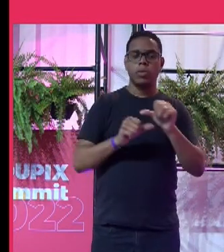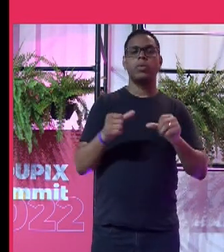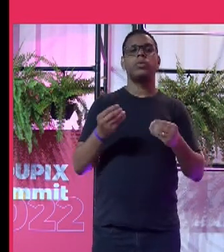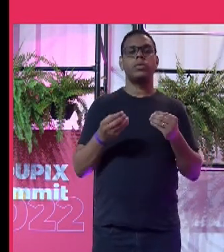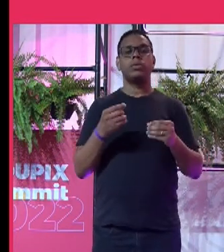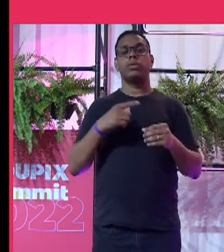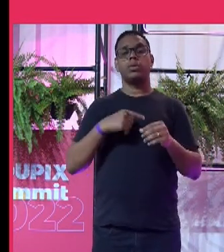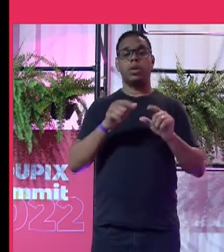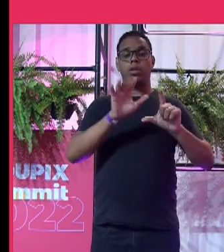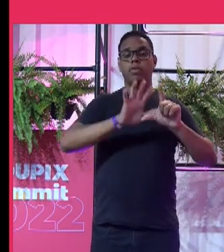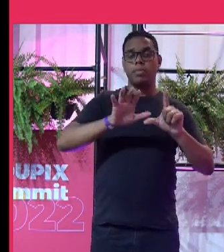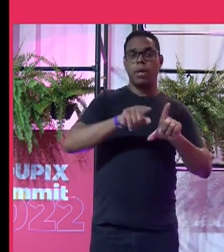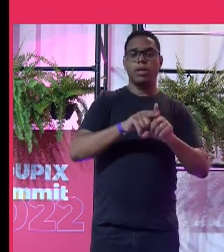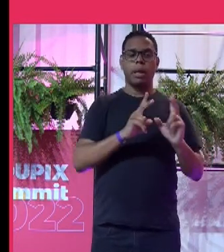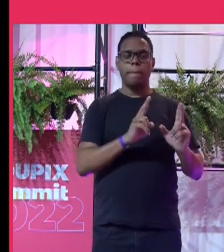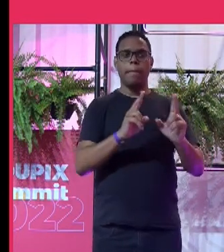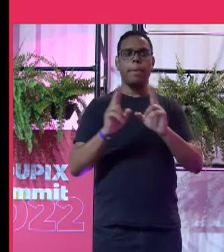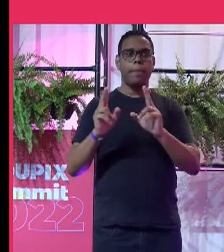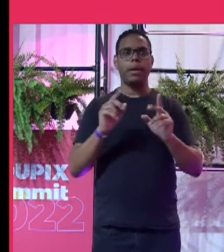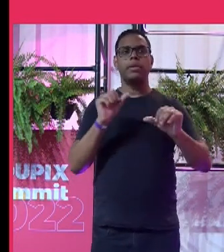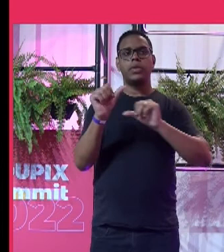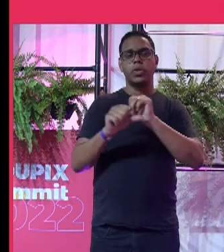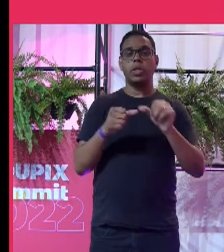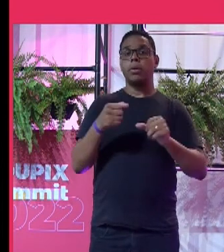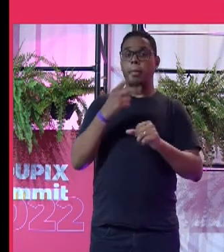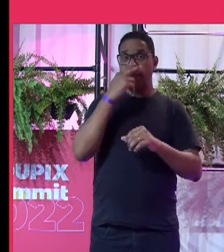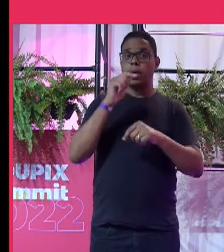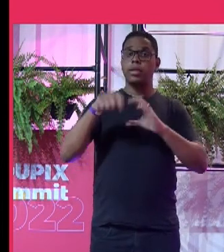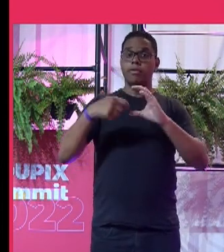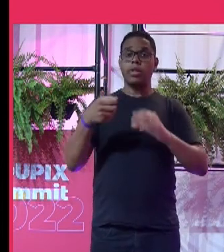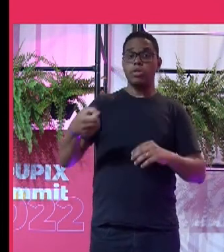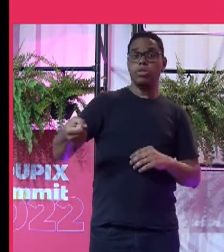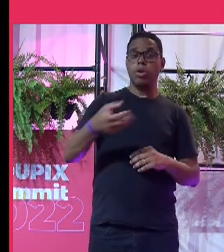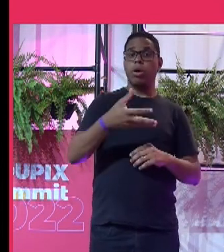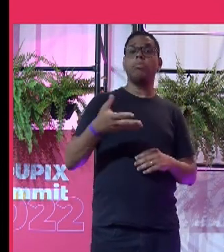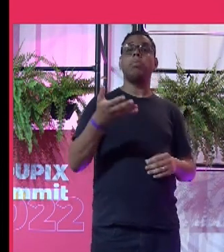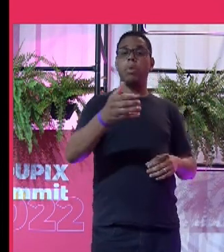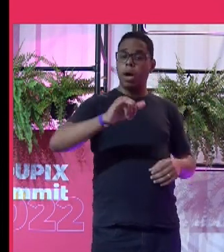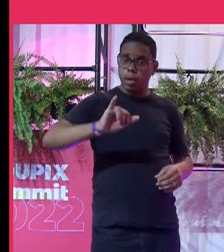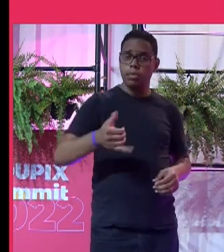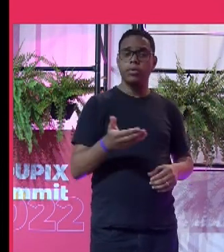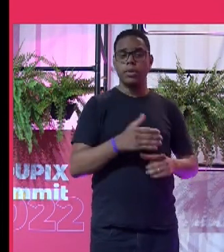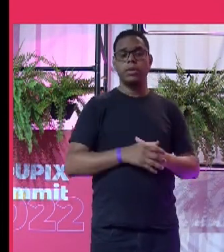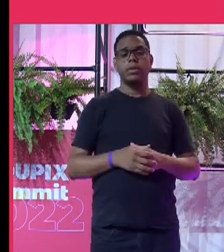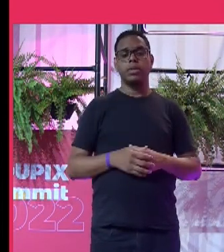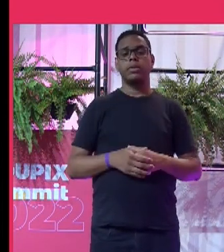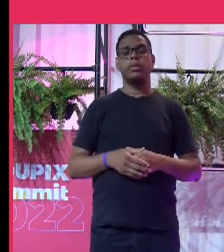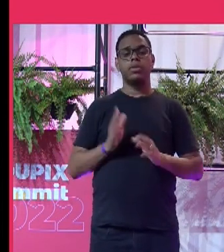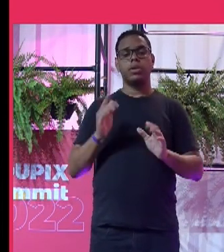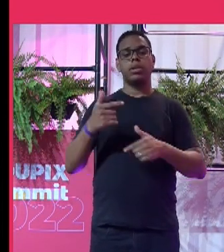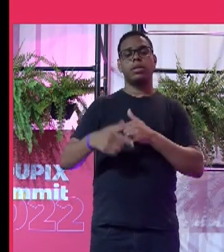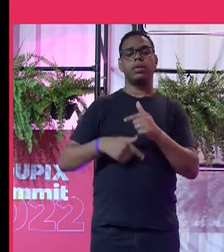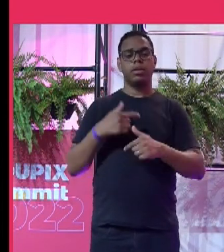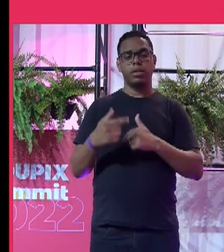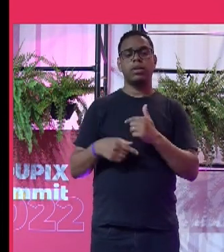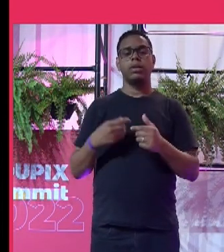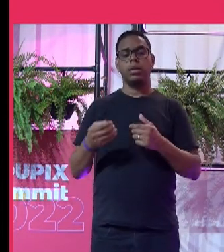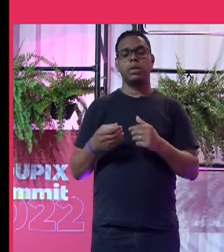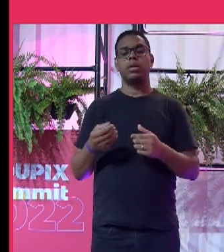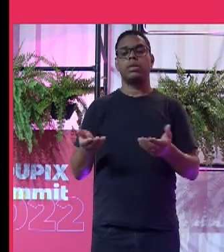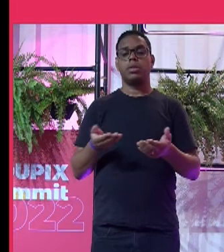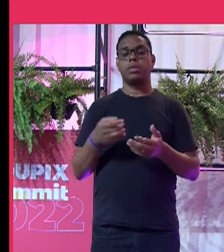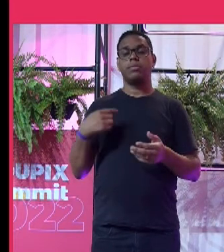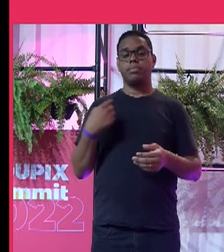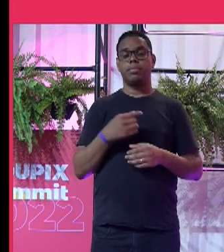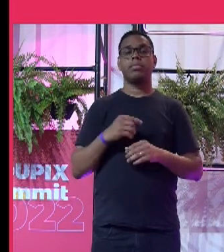formato, faça uns cortes e ele vai virar praticamente um vídeo novo. Por que não aproveitar isso? Vocês já fazem um trabalho tão grande e aqui a gente